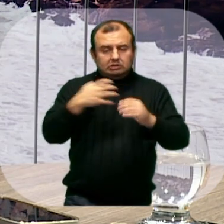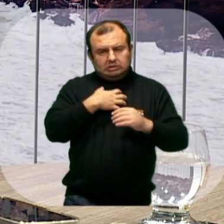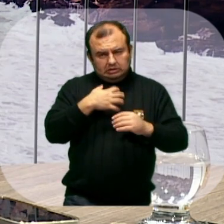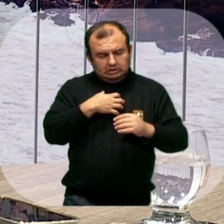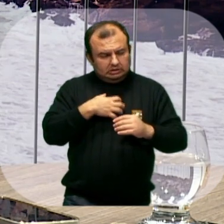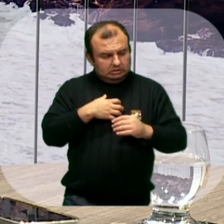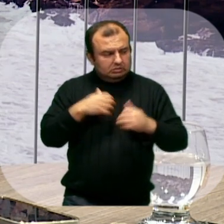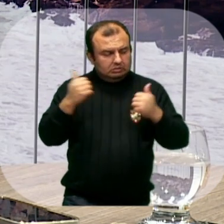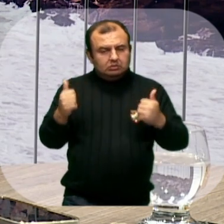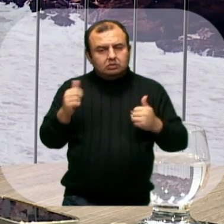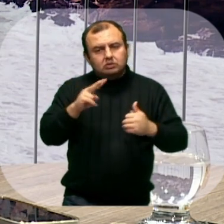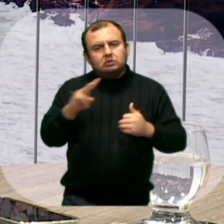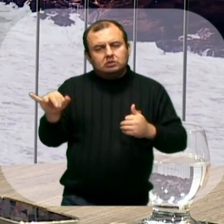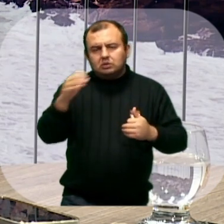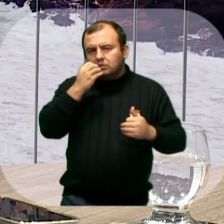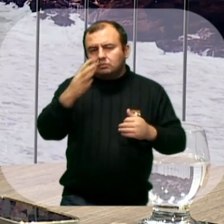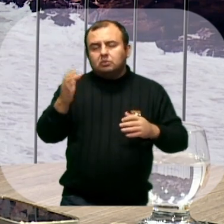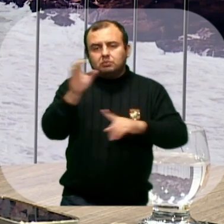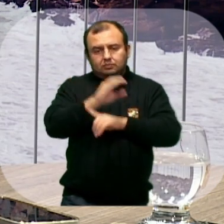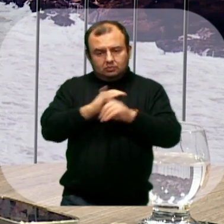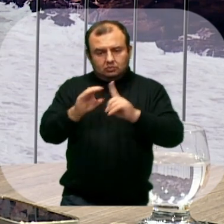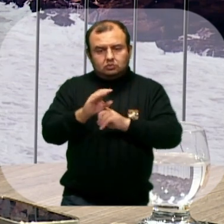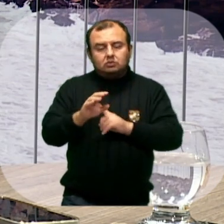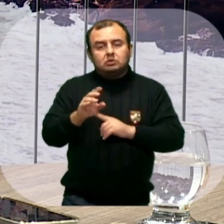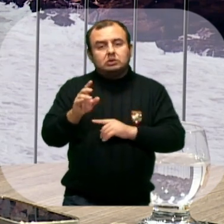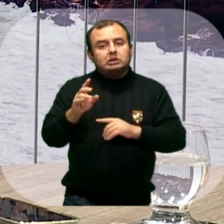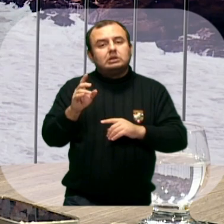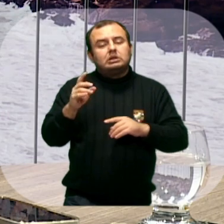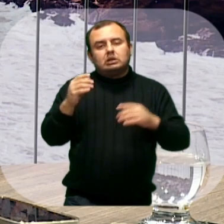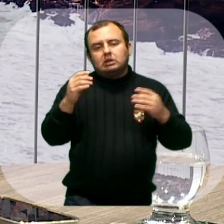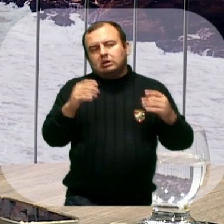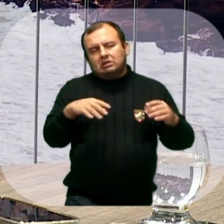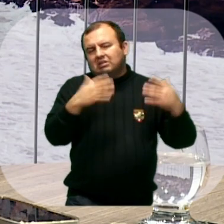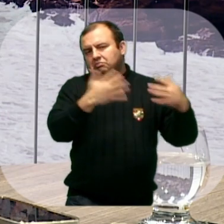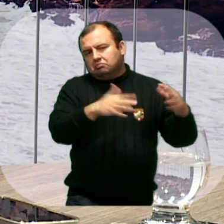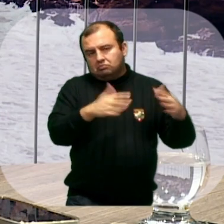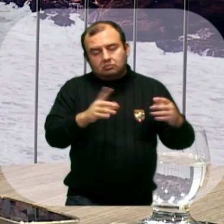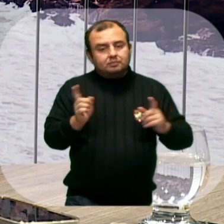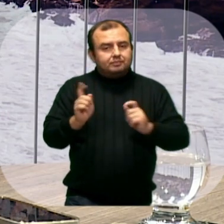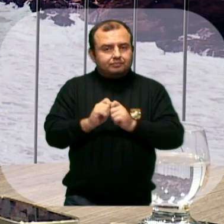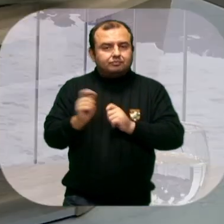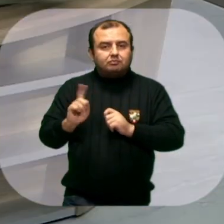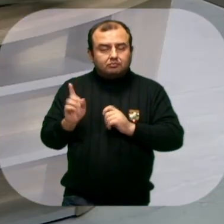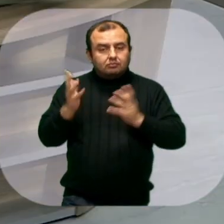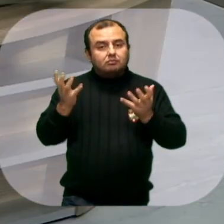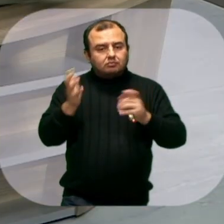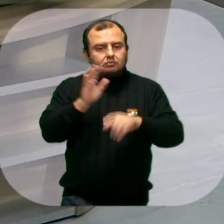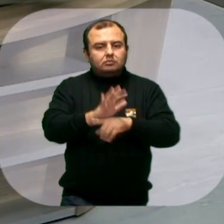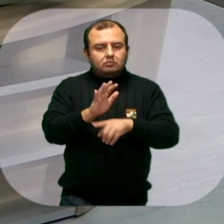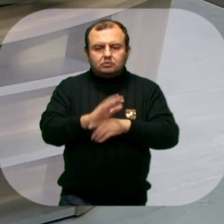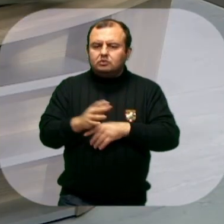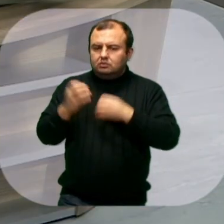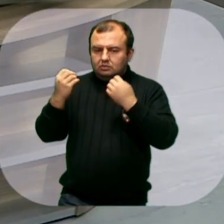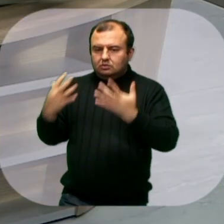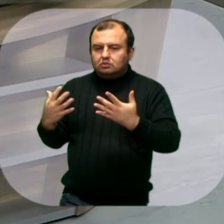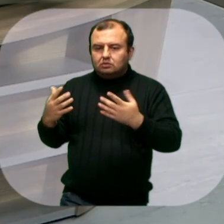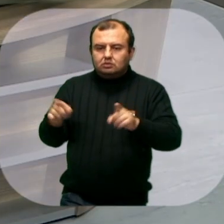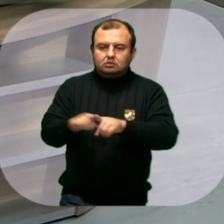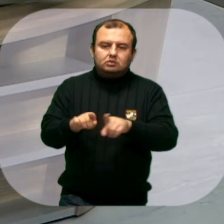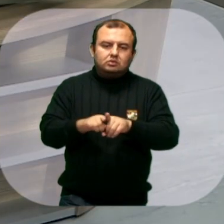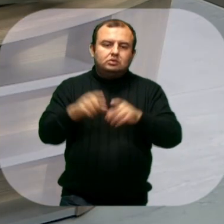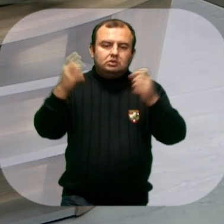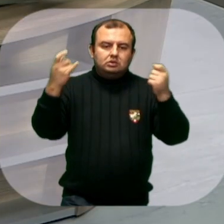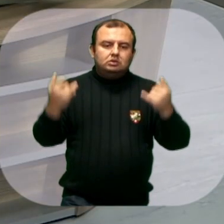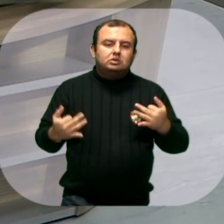sentirem que isso vai ser bom para a comunidade, eles não estão se negando de fazer. Olha, isso é muito bom. Você, inclusive,